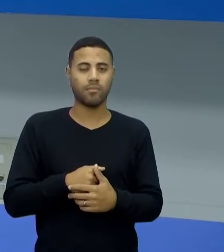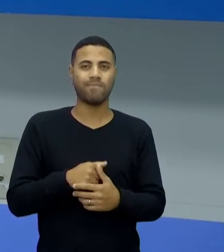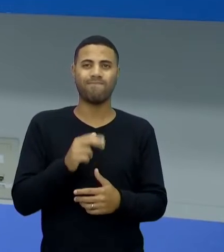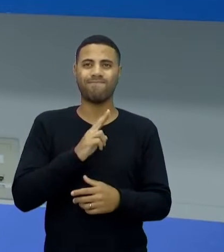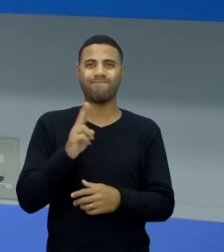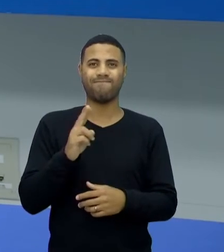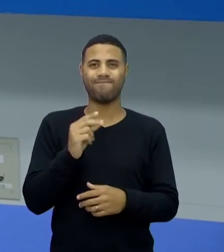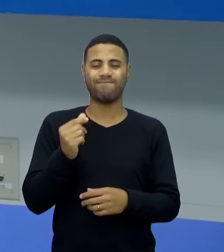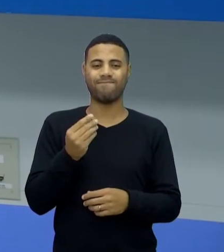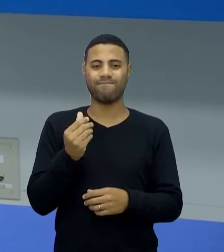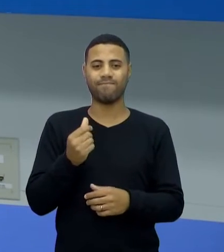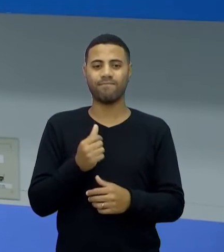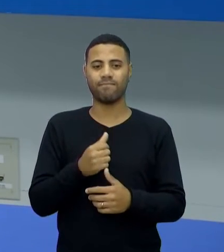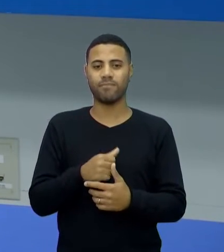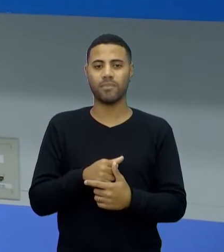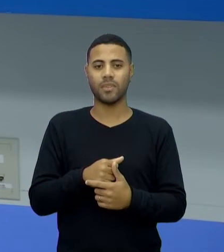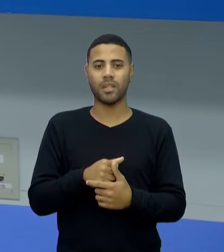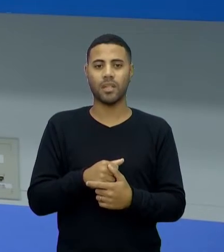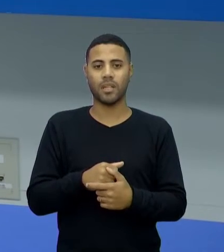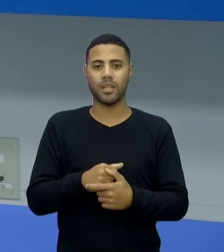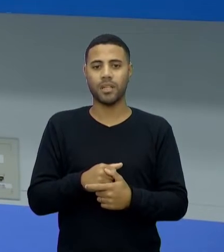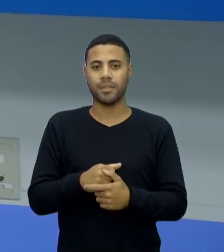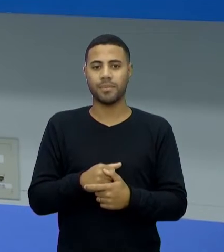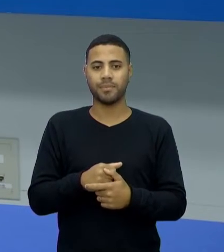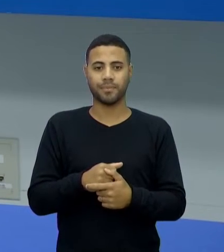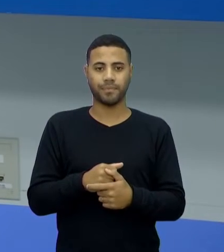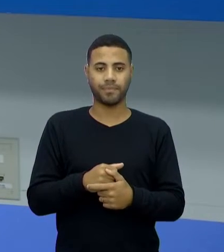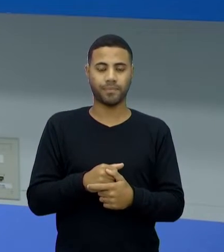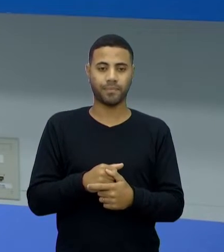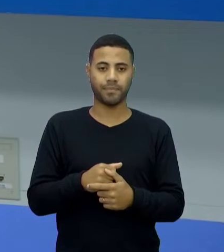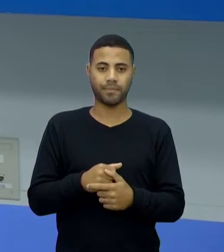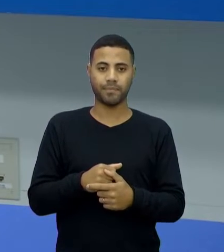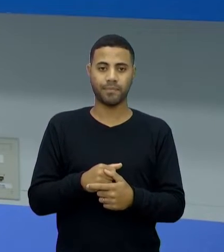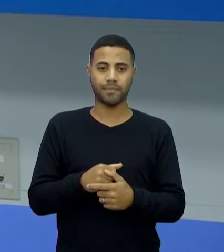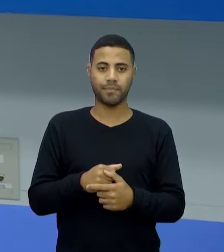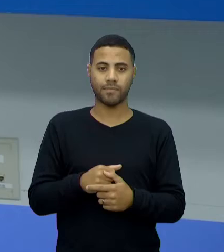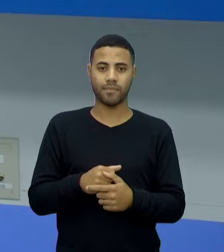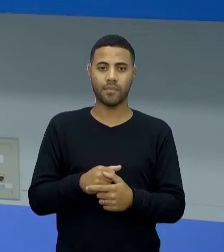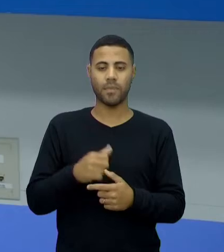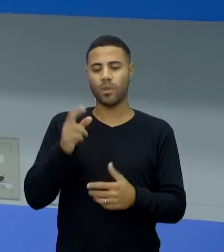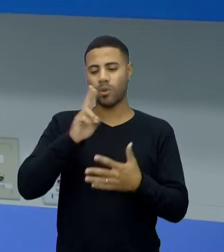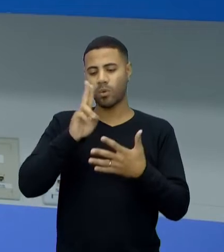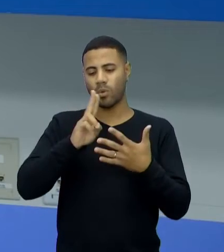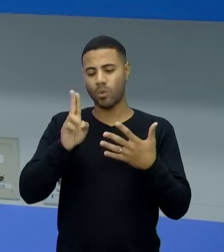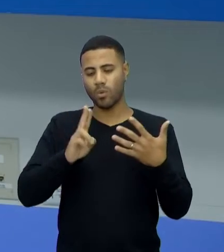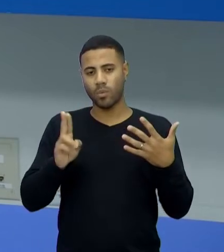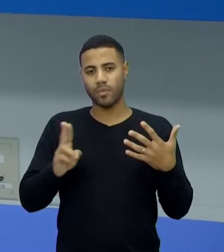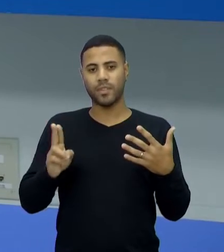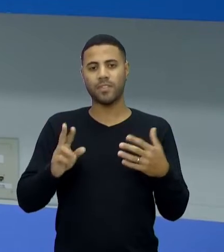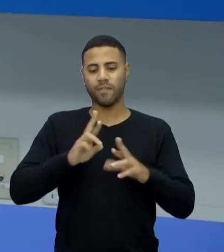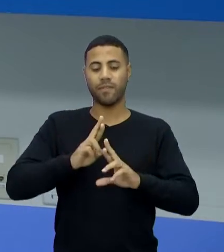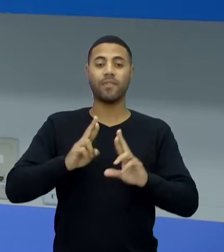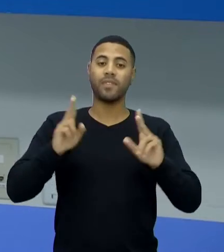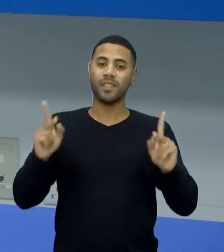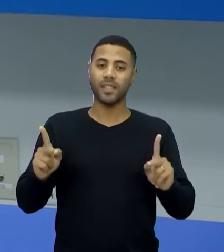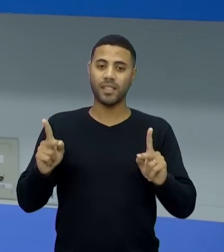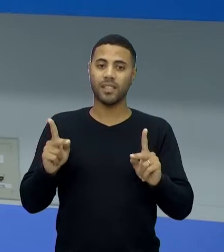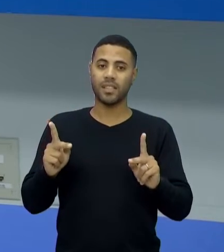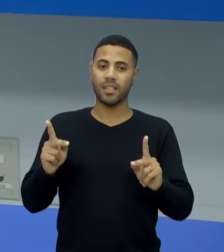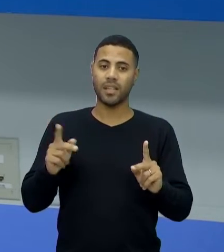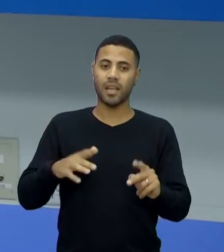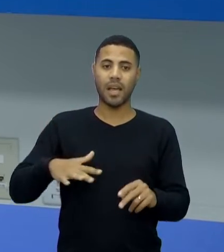o holoceno eh quais mais tinha um monte de de nomes assim das eras